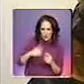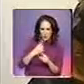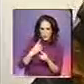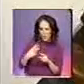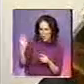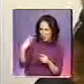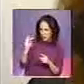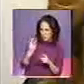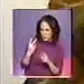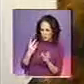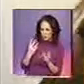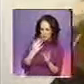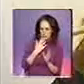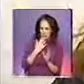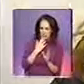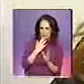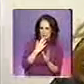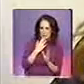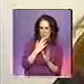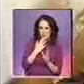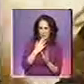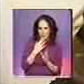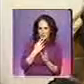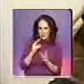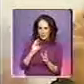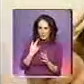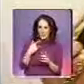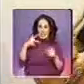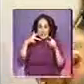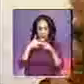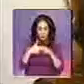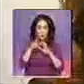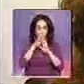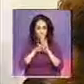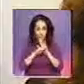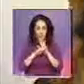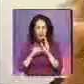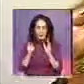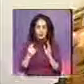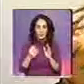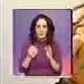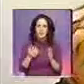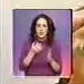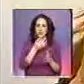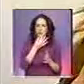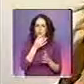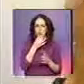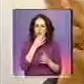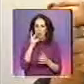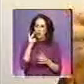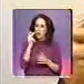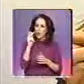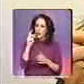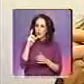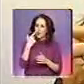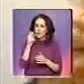para nós? Perguntámos mesmo assim, um ao outro. E fomos para o intervalo e dirigimos ao Walter e